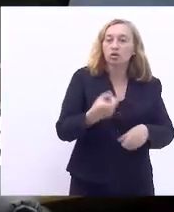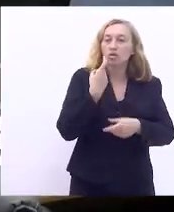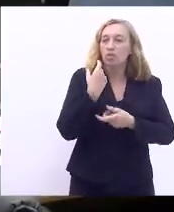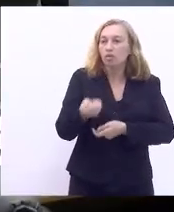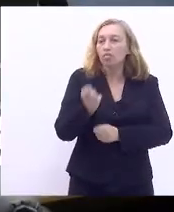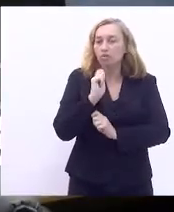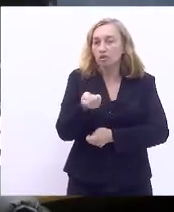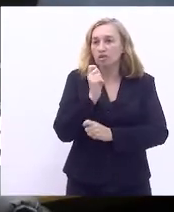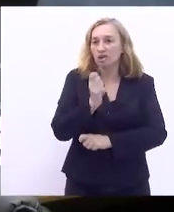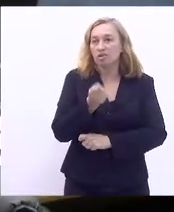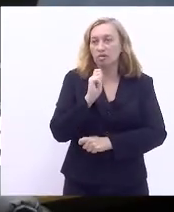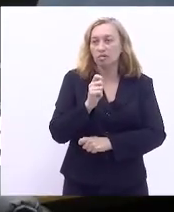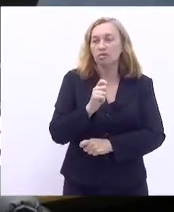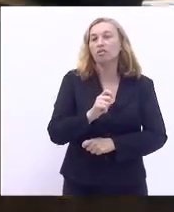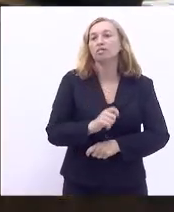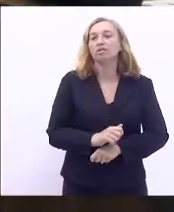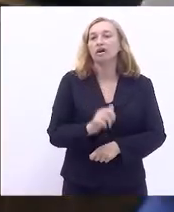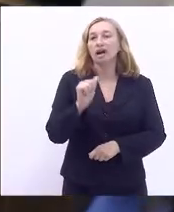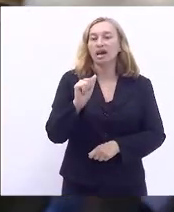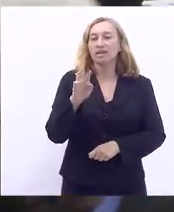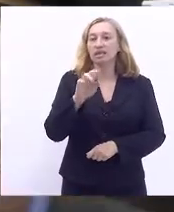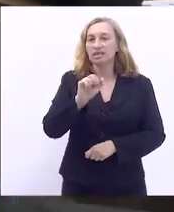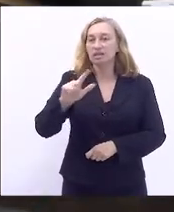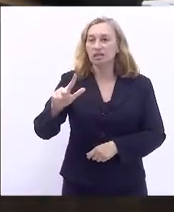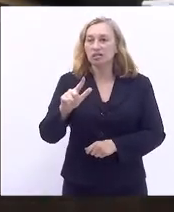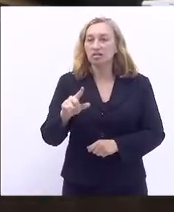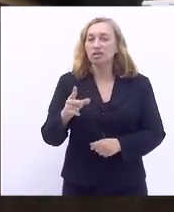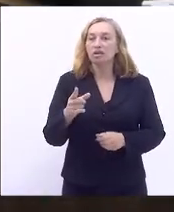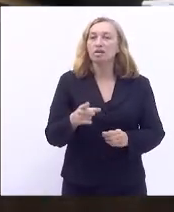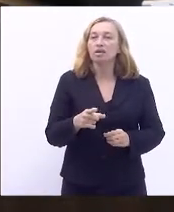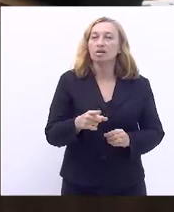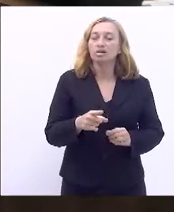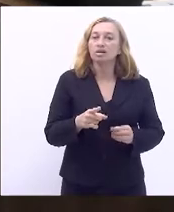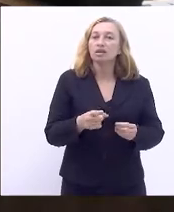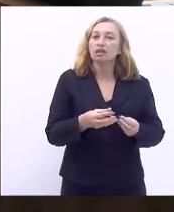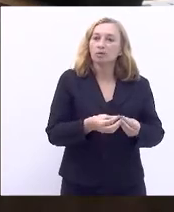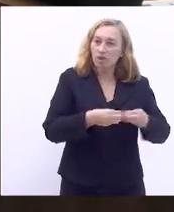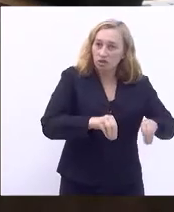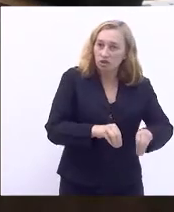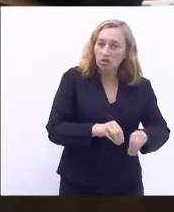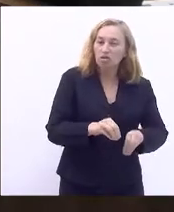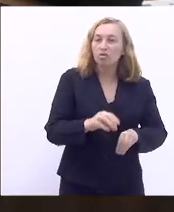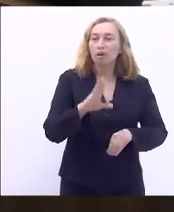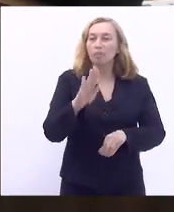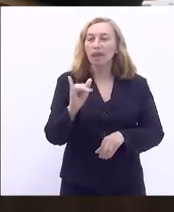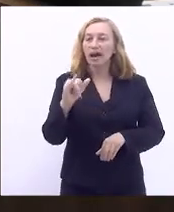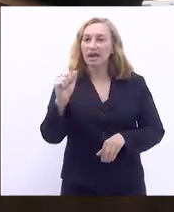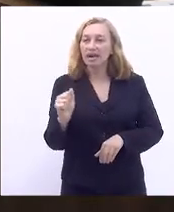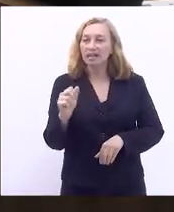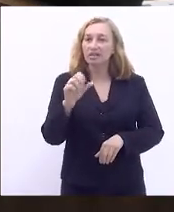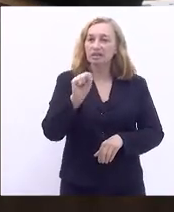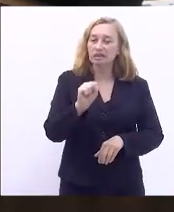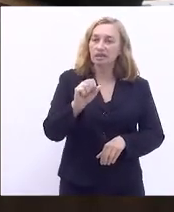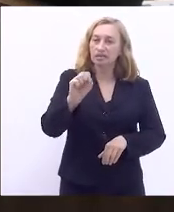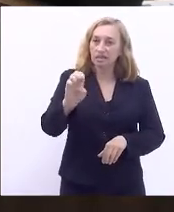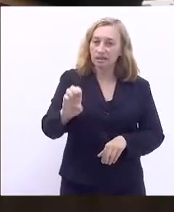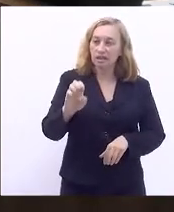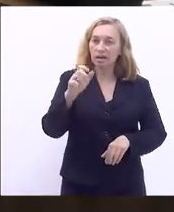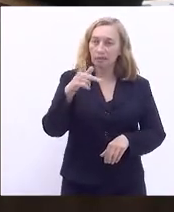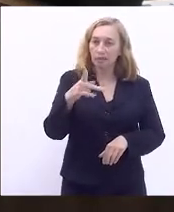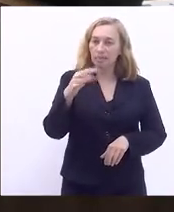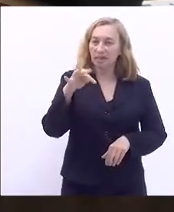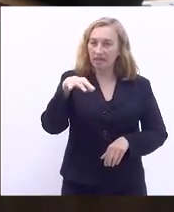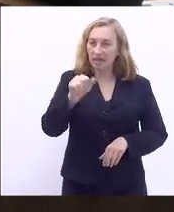dos pescadores artesanais, que contribuiu muito com a contaminação da Baía de Sepetiba, que teve um forte impacto